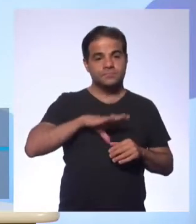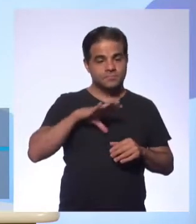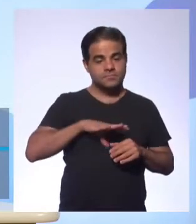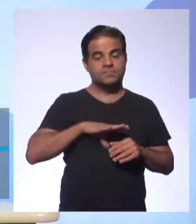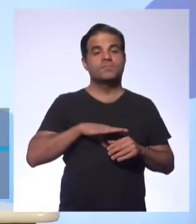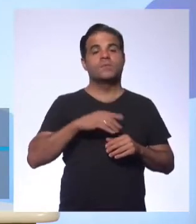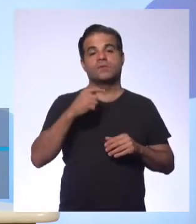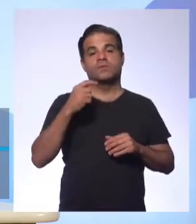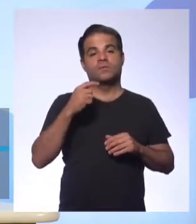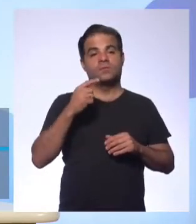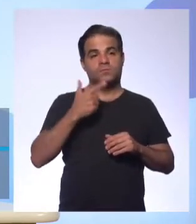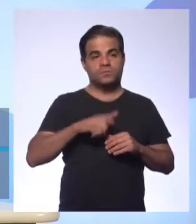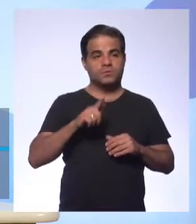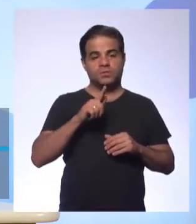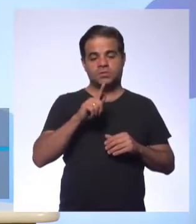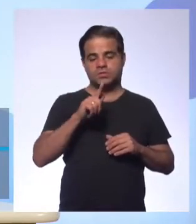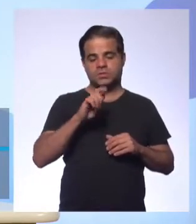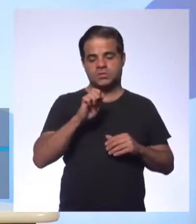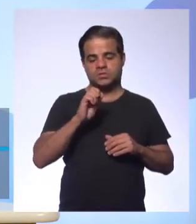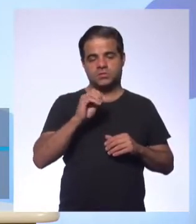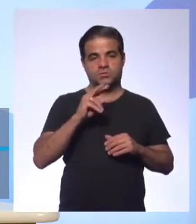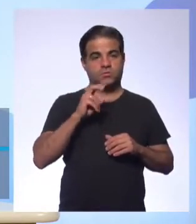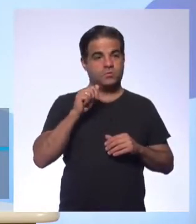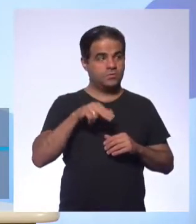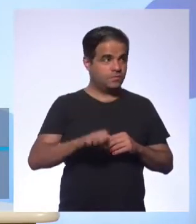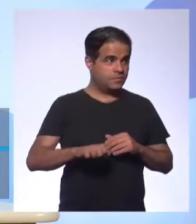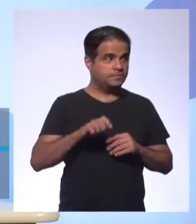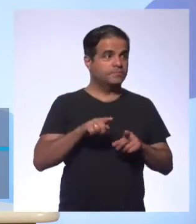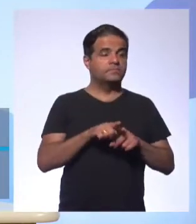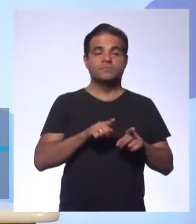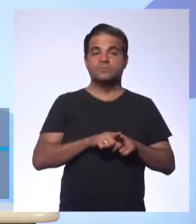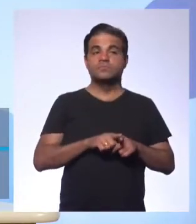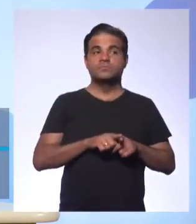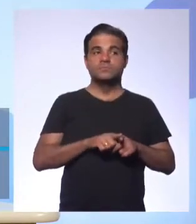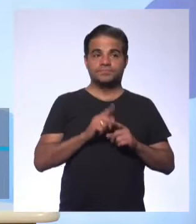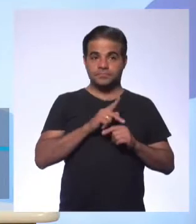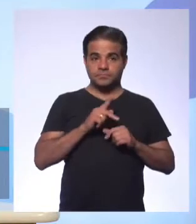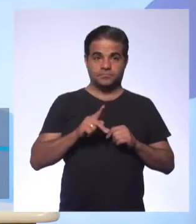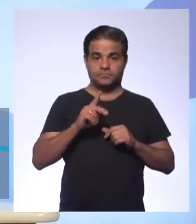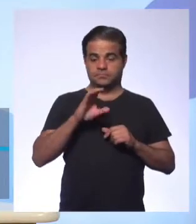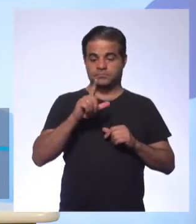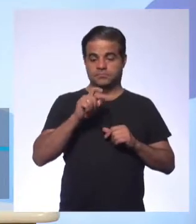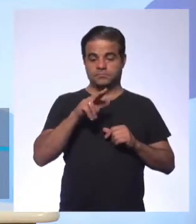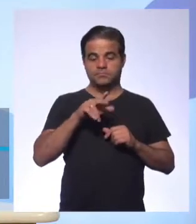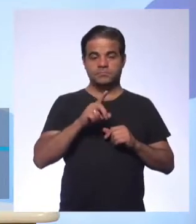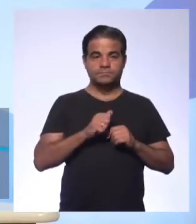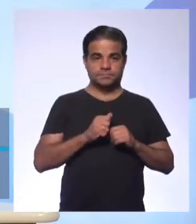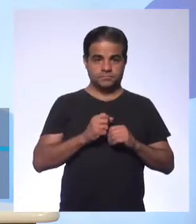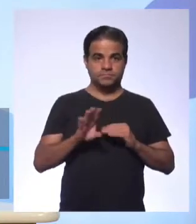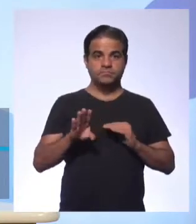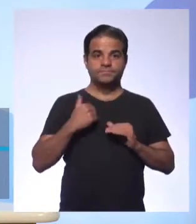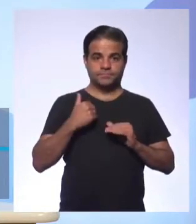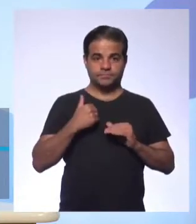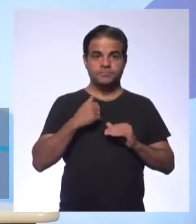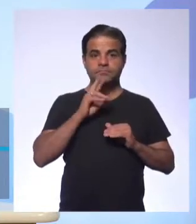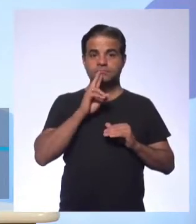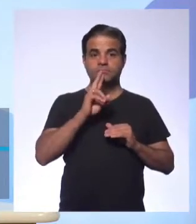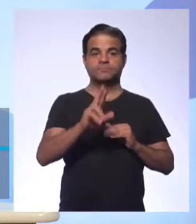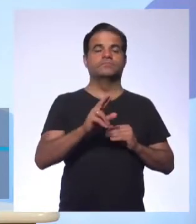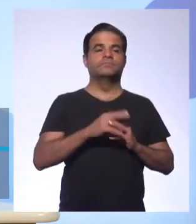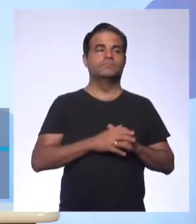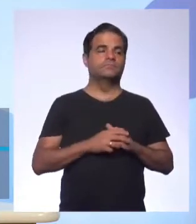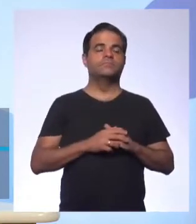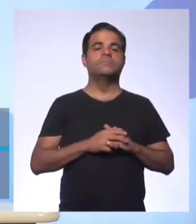e França. O Giovanni do PEI Barão Homens de Melo, a Pro Cláudia que mandou a resposta. E deixa eu ver mais